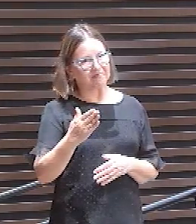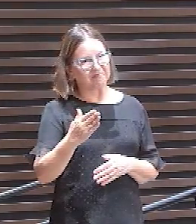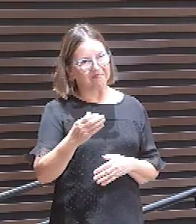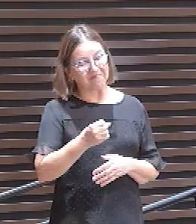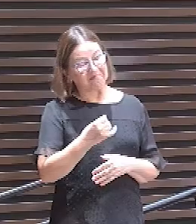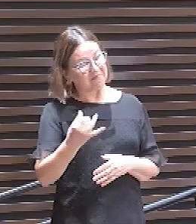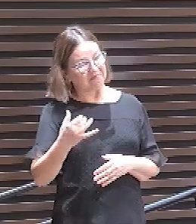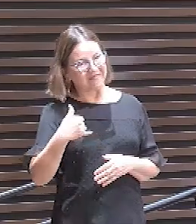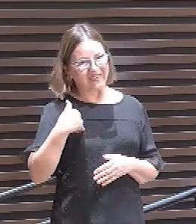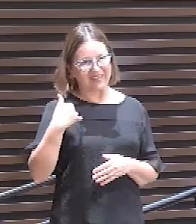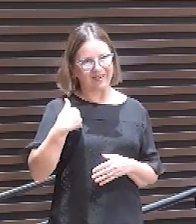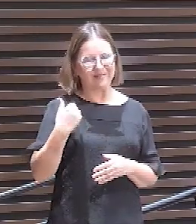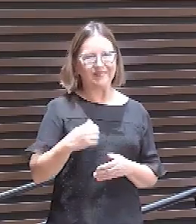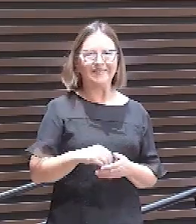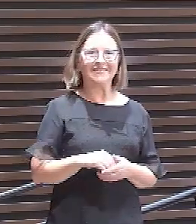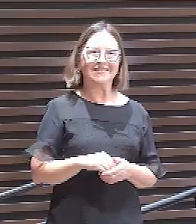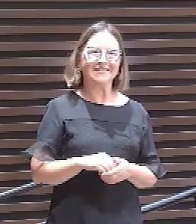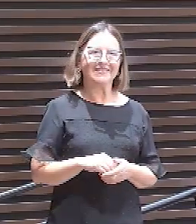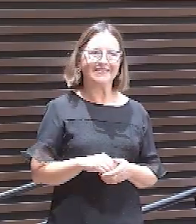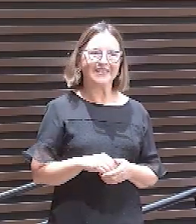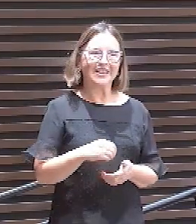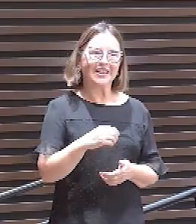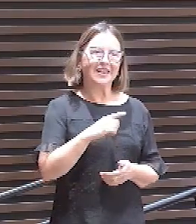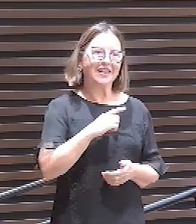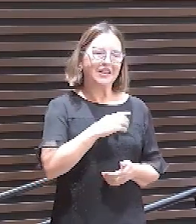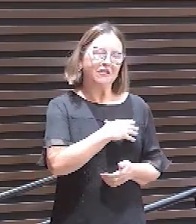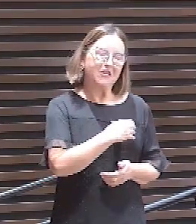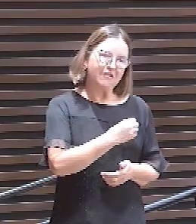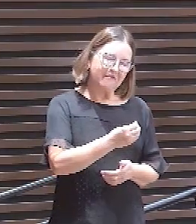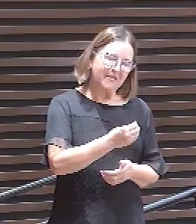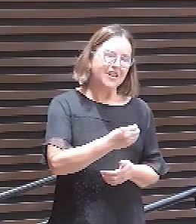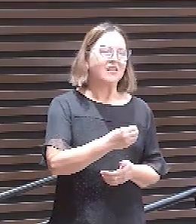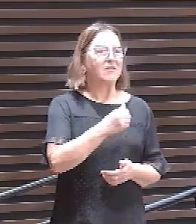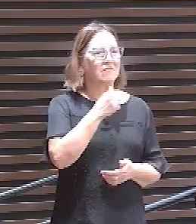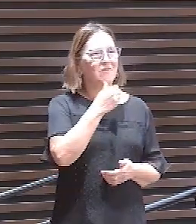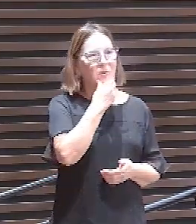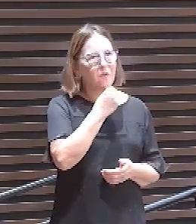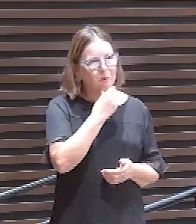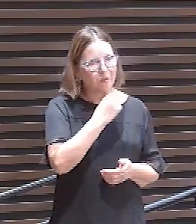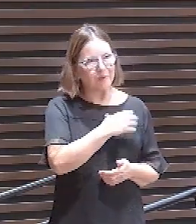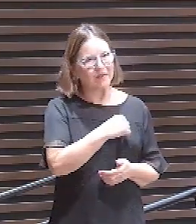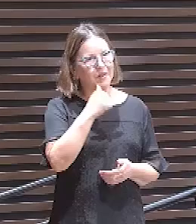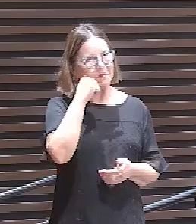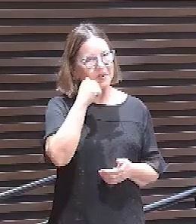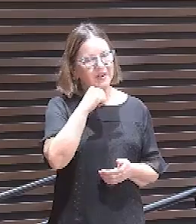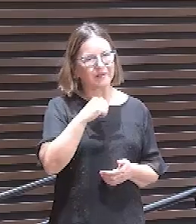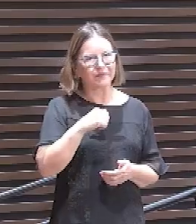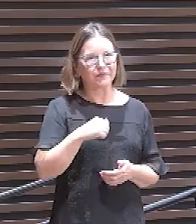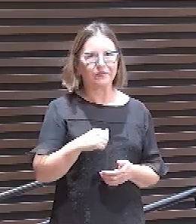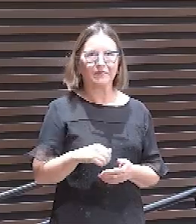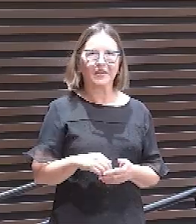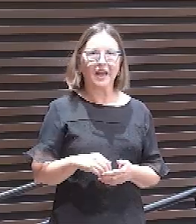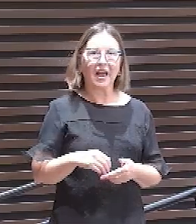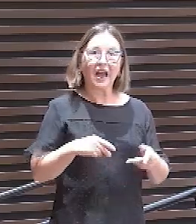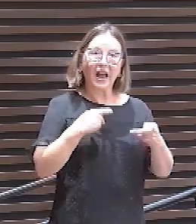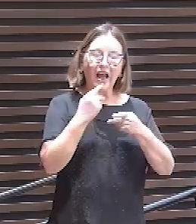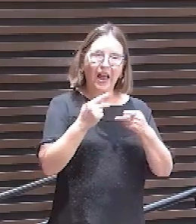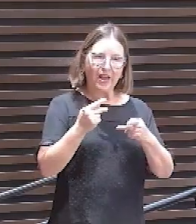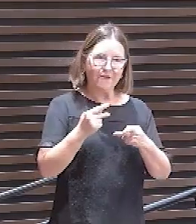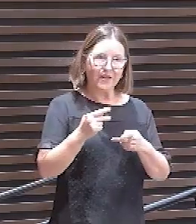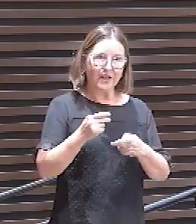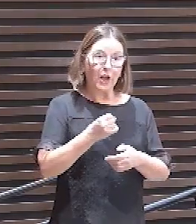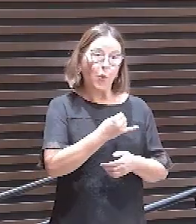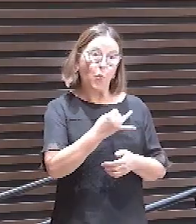anos e gerou filhos e filhas. E todos os anos de sua vida